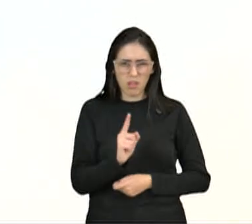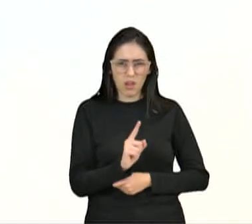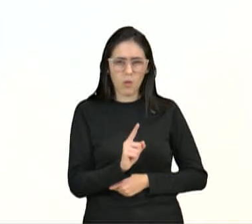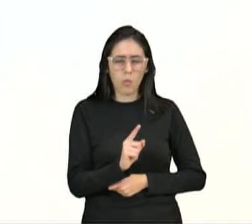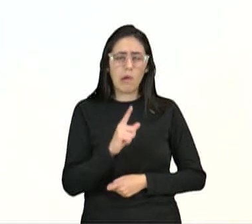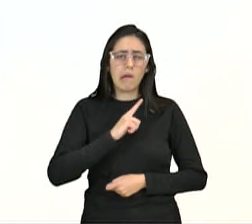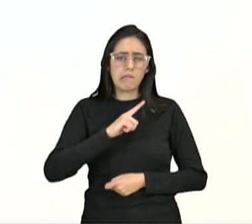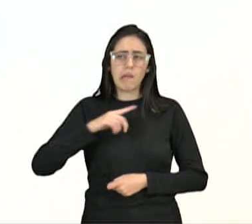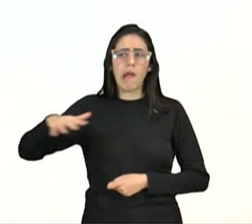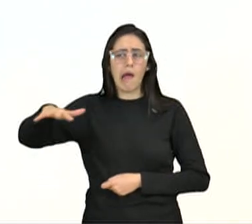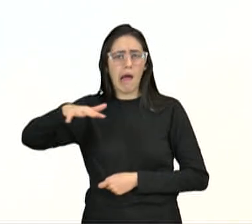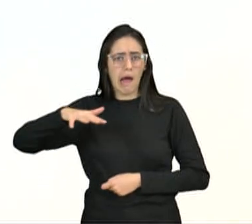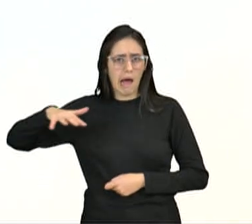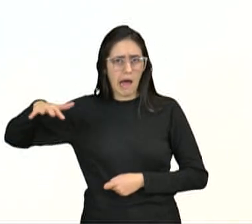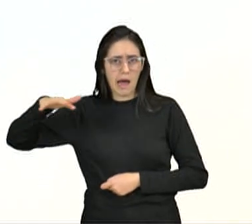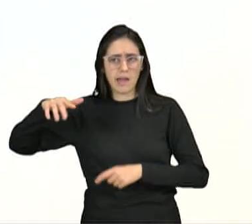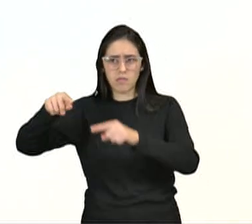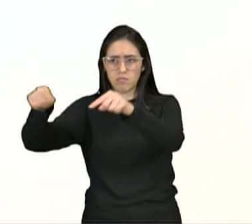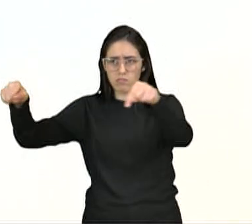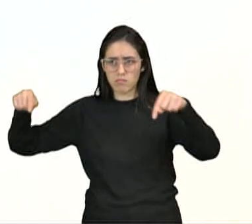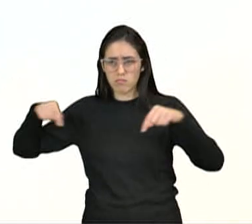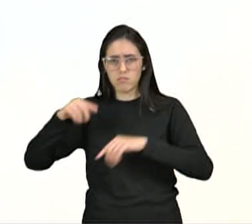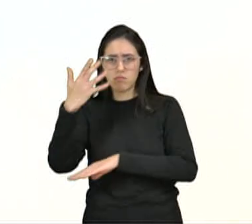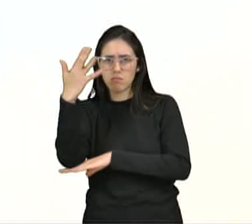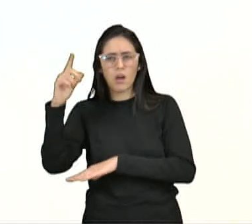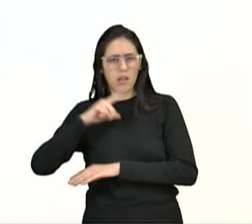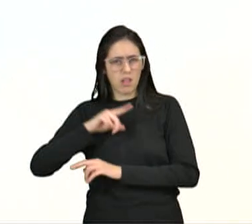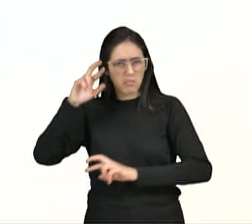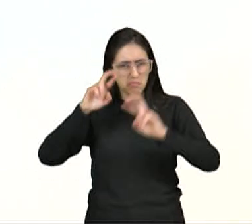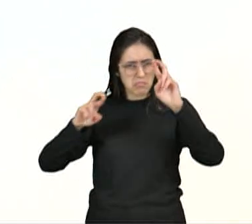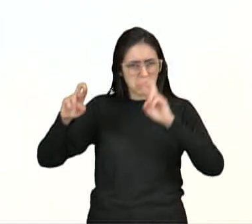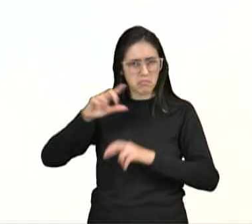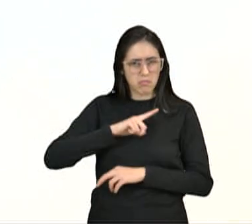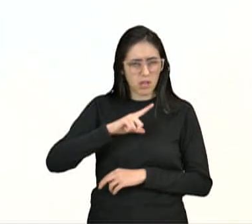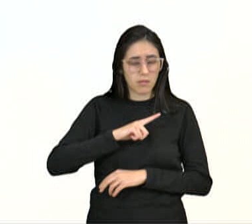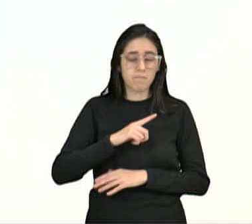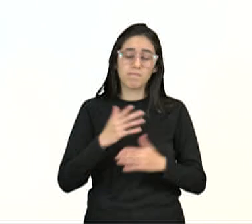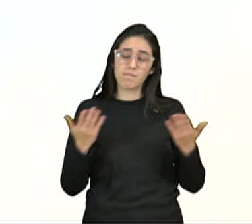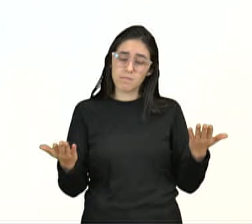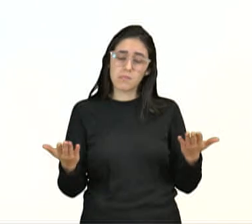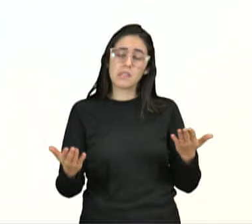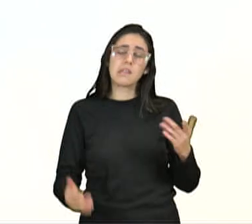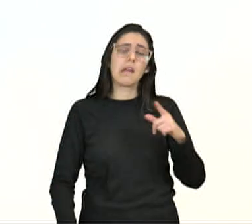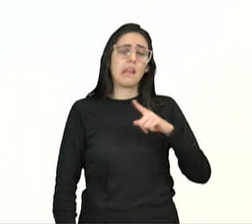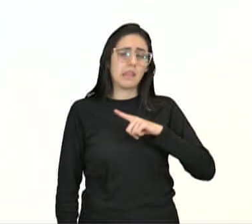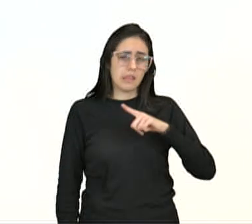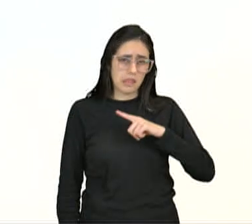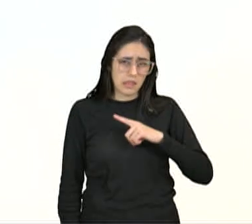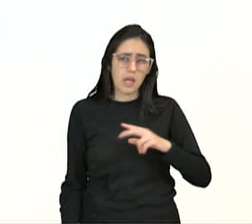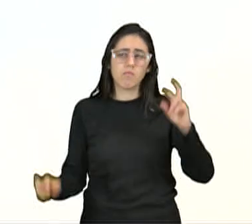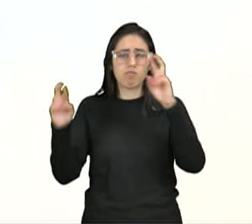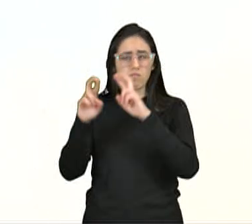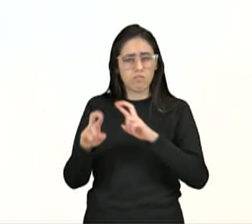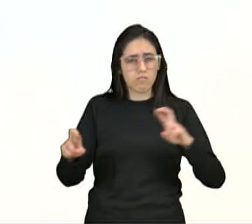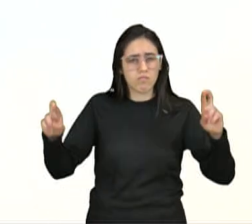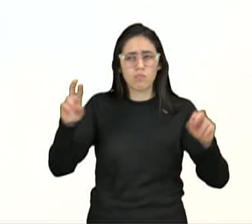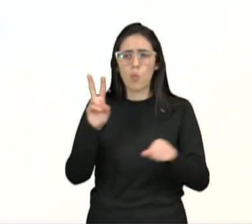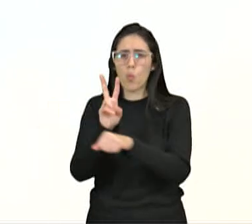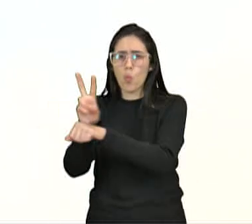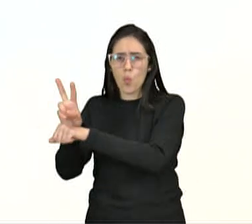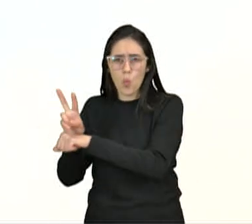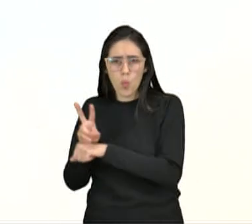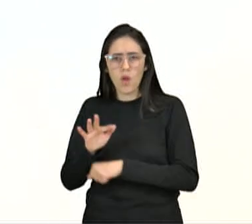áreas florestais, isso não é monitorado? Entenda que mesmo com monitoramento e